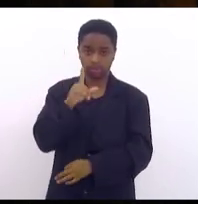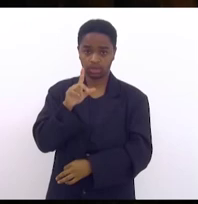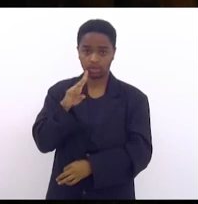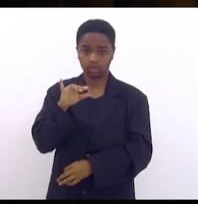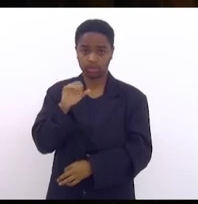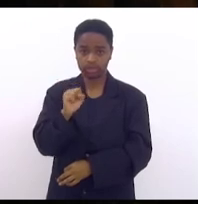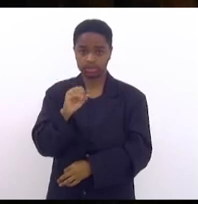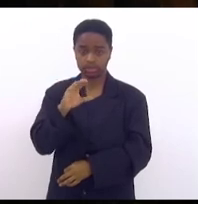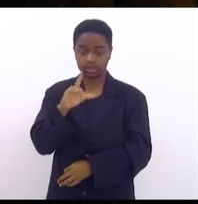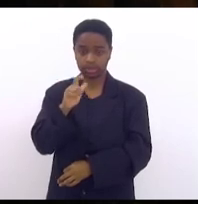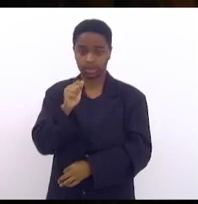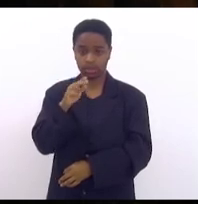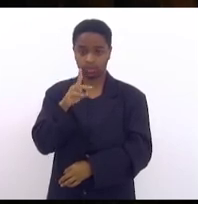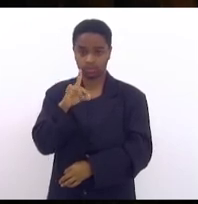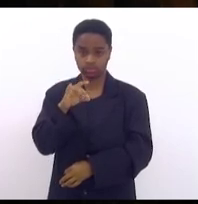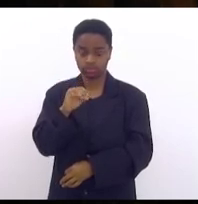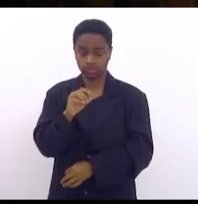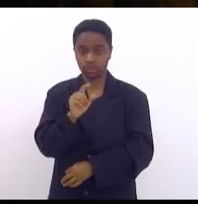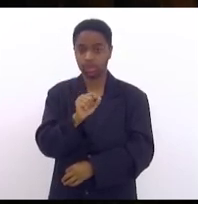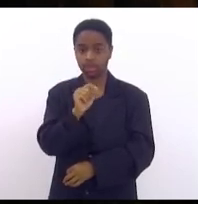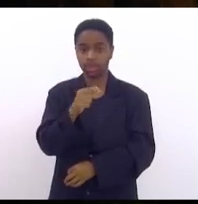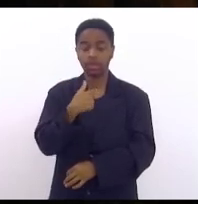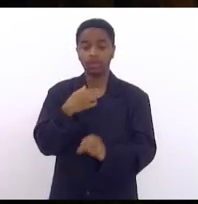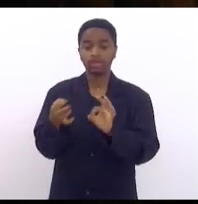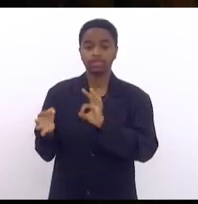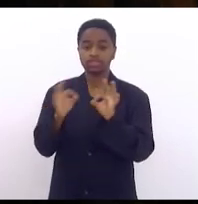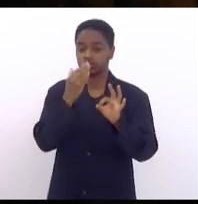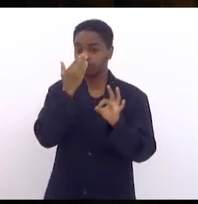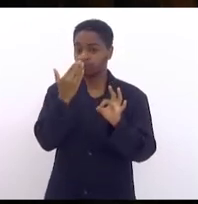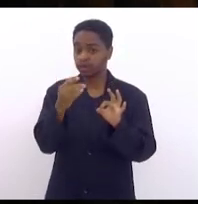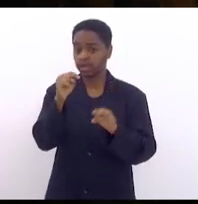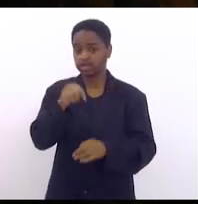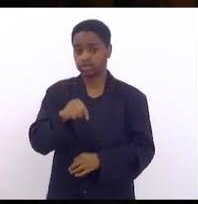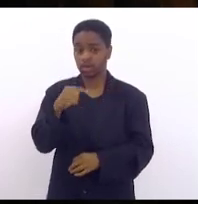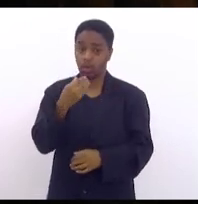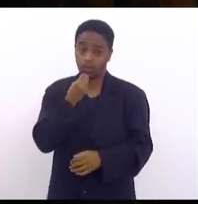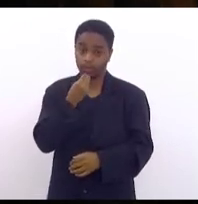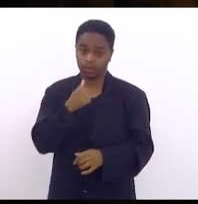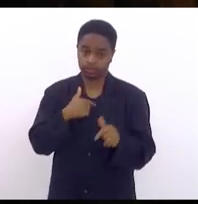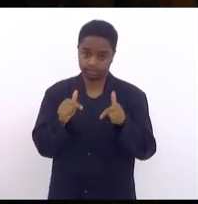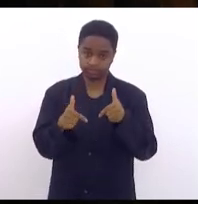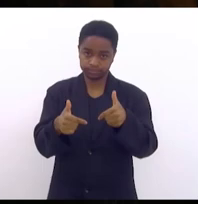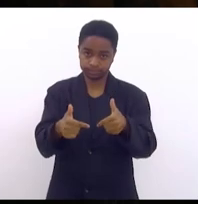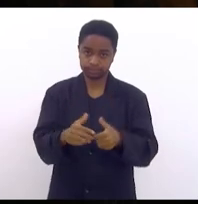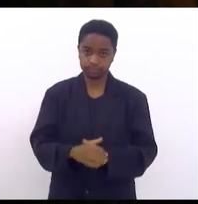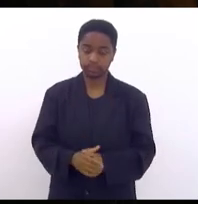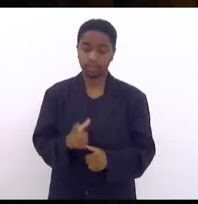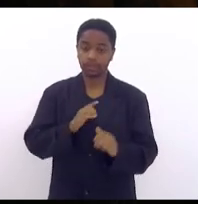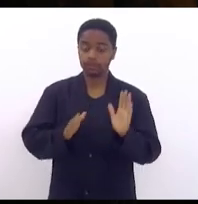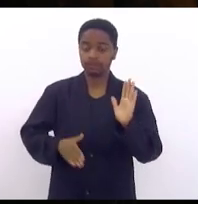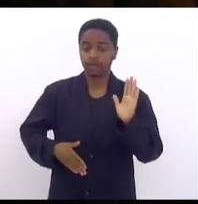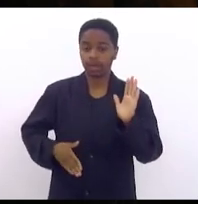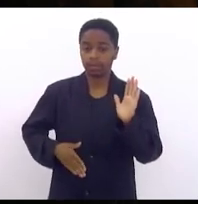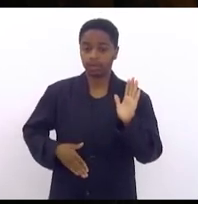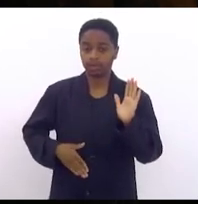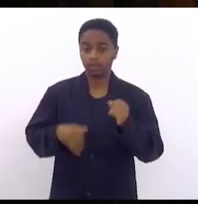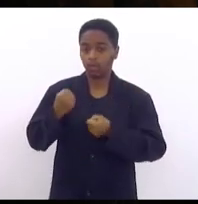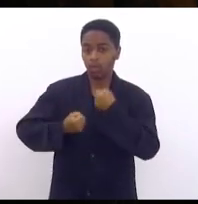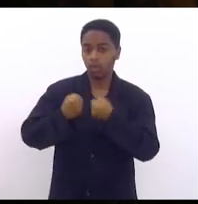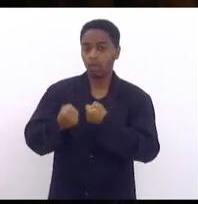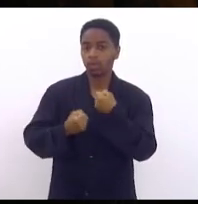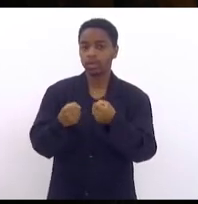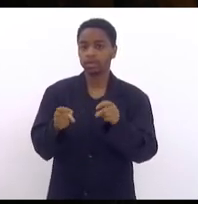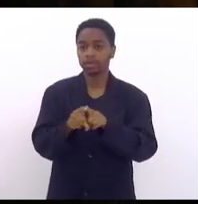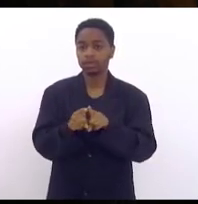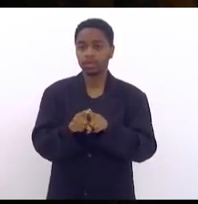deputado Fred Pacheco, uma cena aqui em frente, e obviamente eu intervi, um vagabundo correndo, um